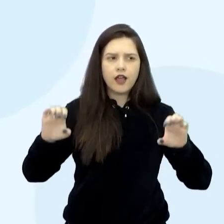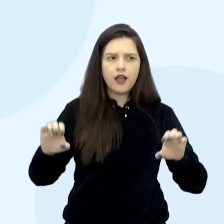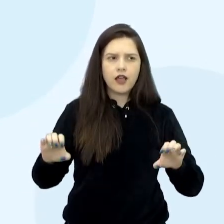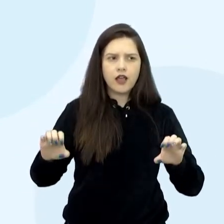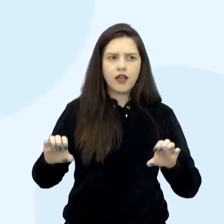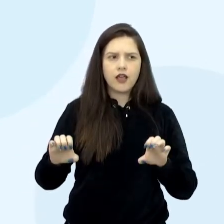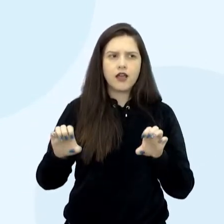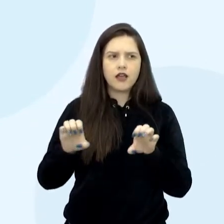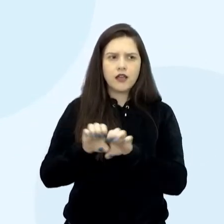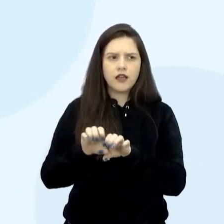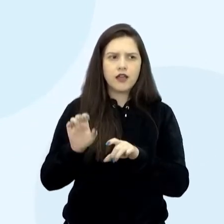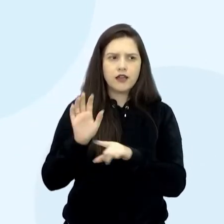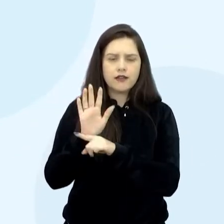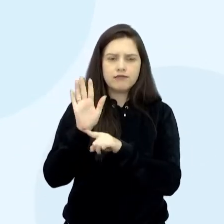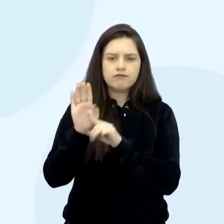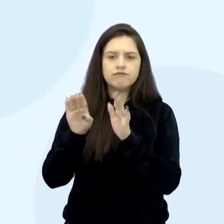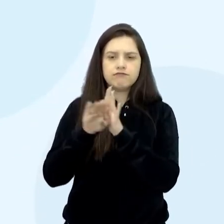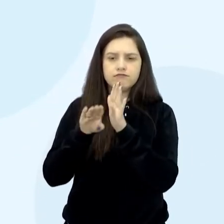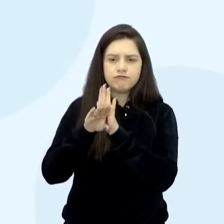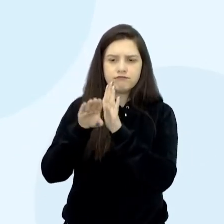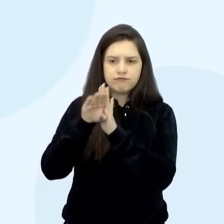da reação